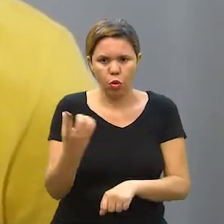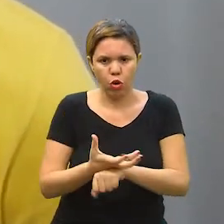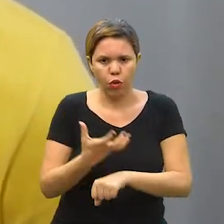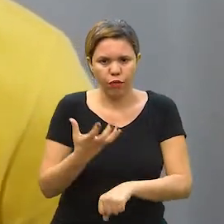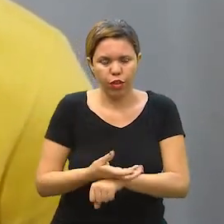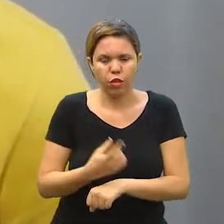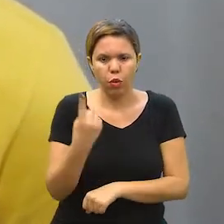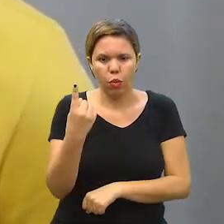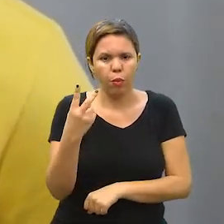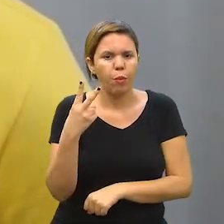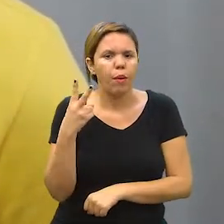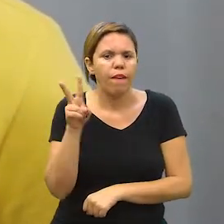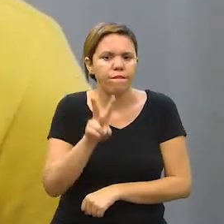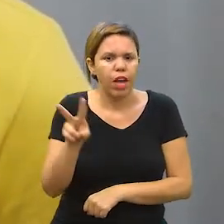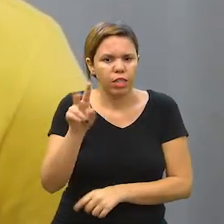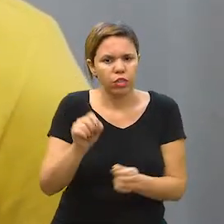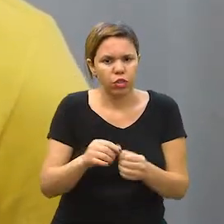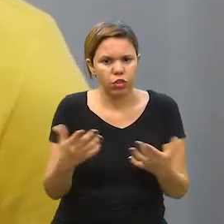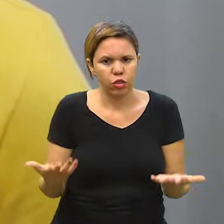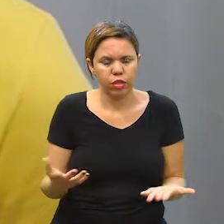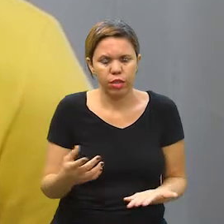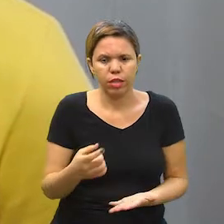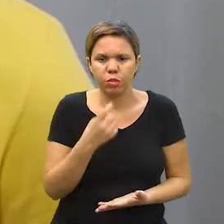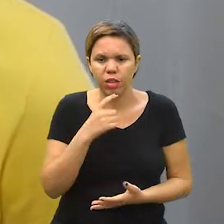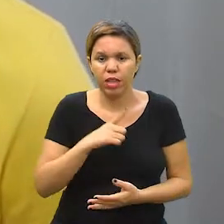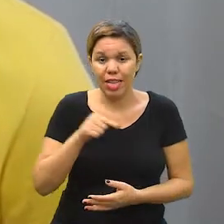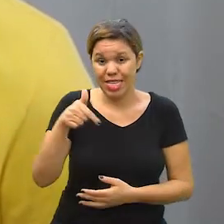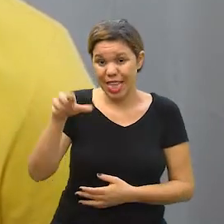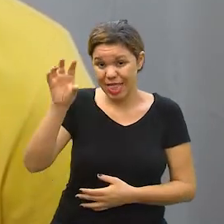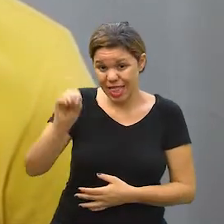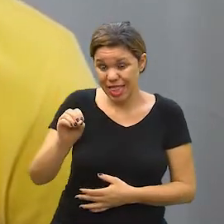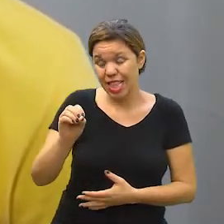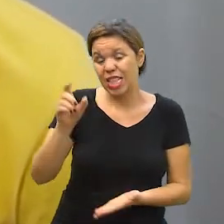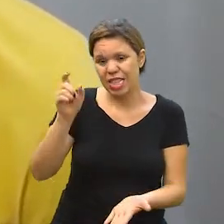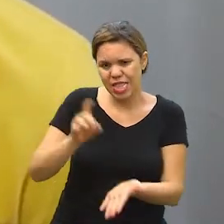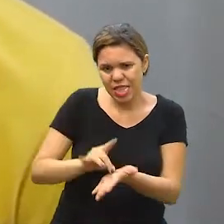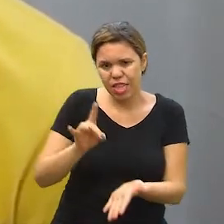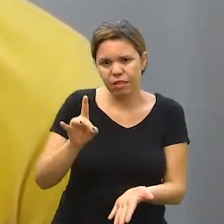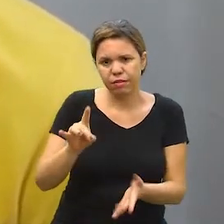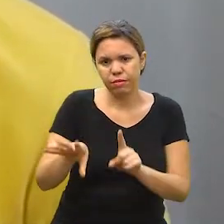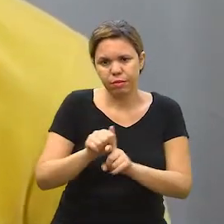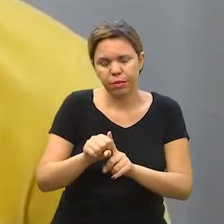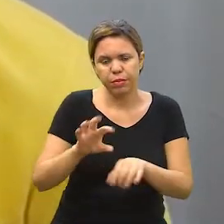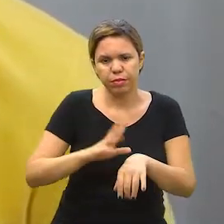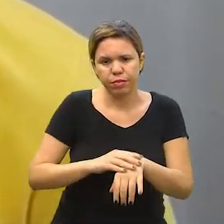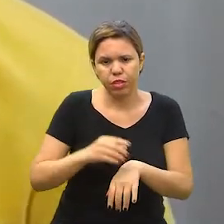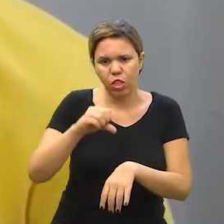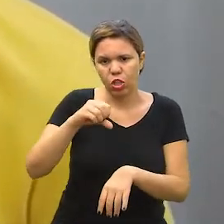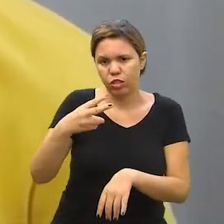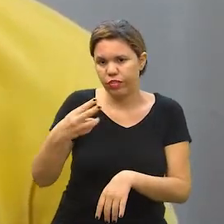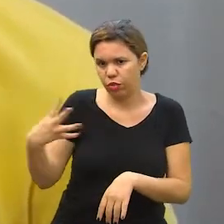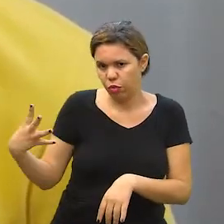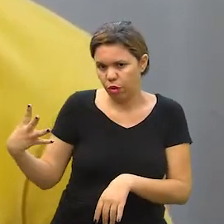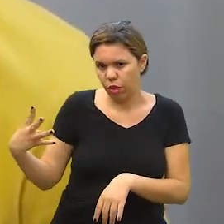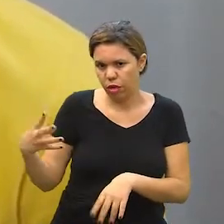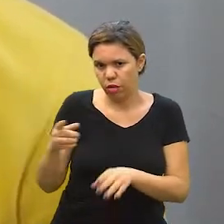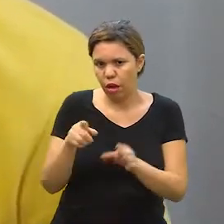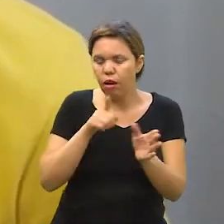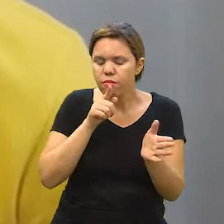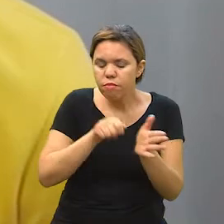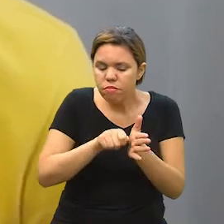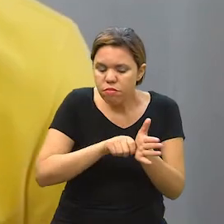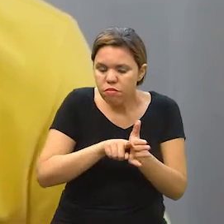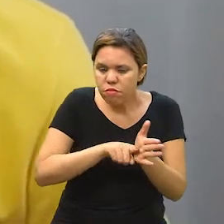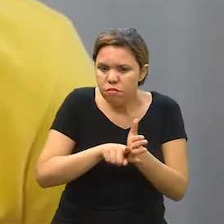e 1 em Valinhos. Campinas tem 70 casos confirmados da doença e mais 924 casos em investigação,